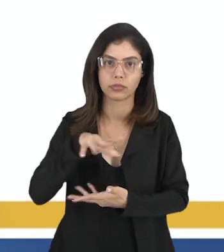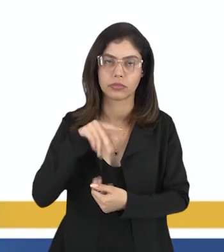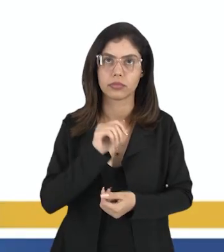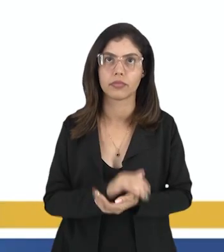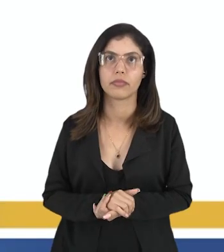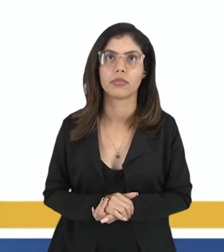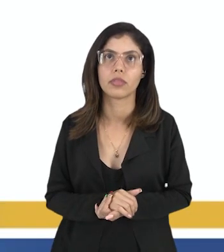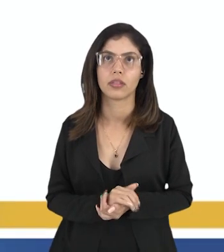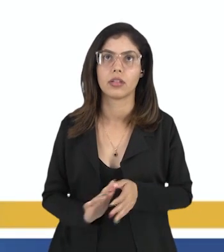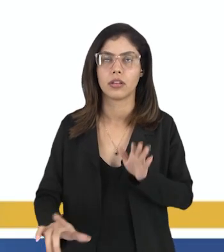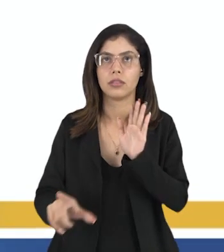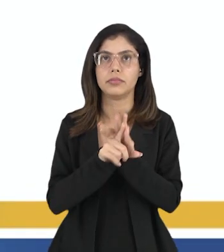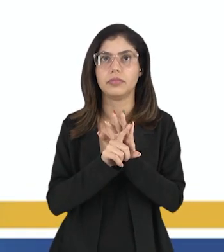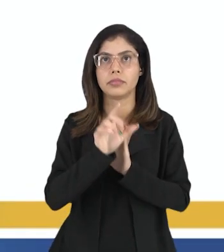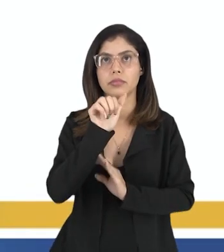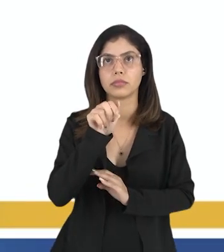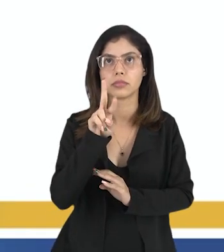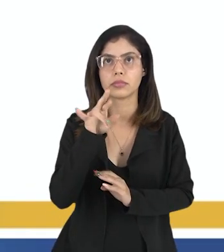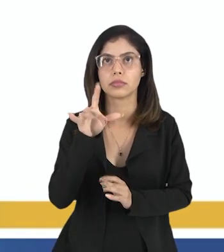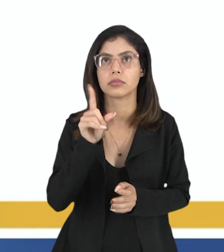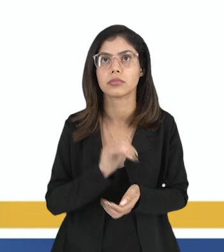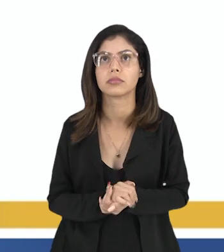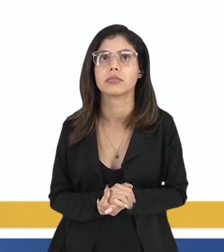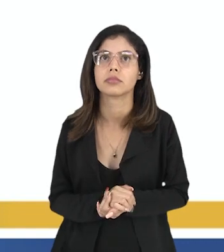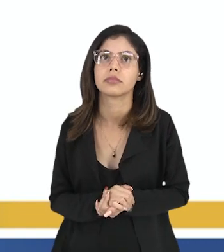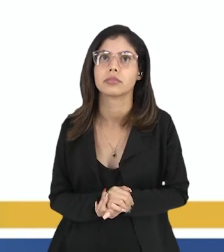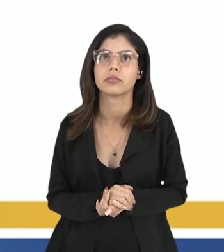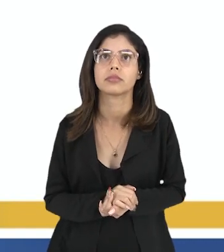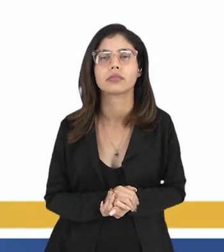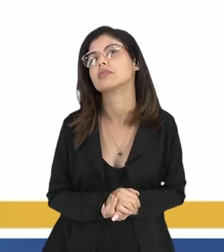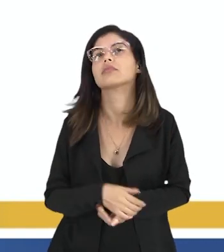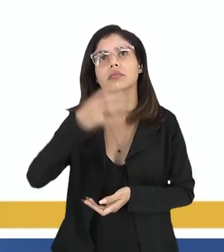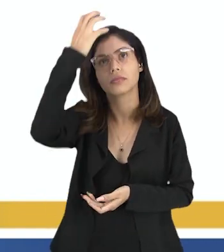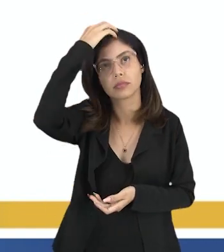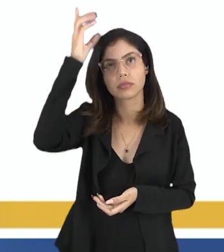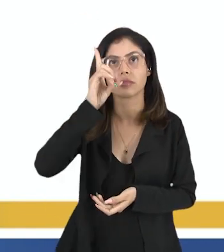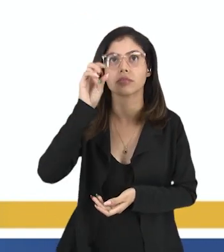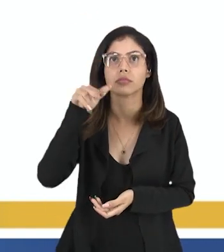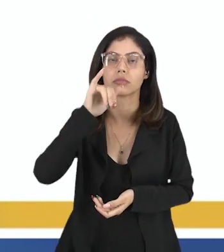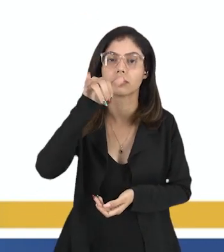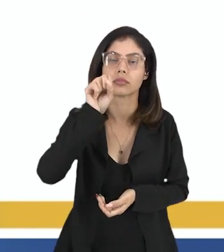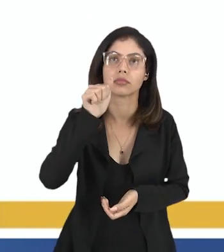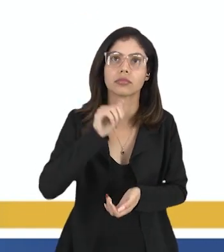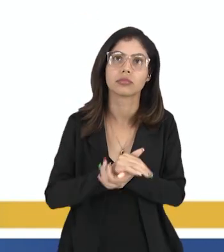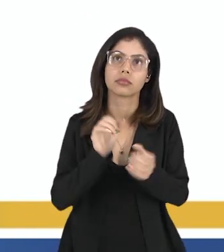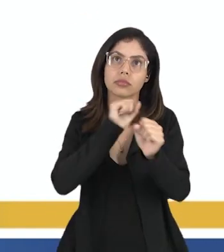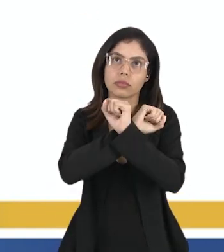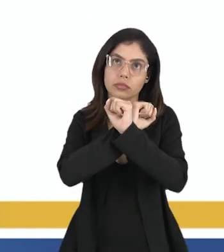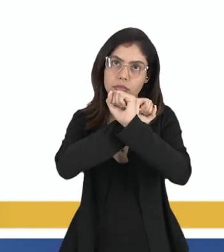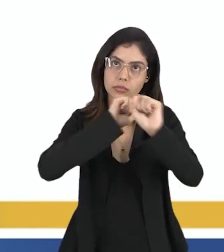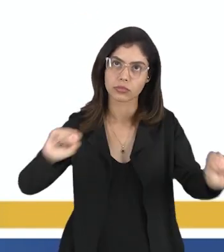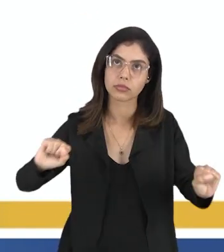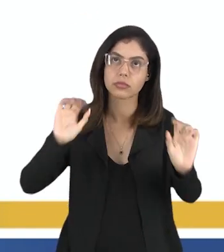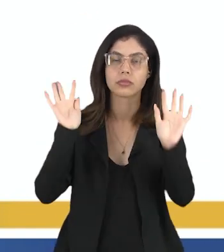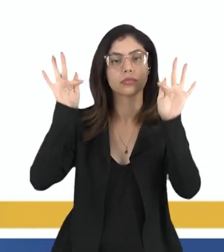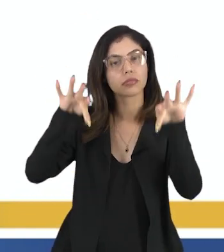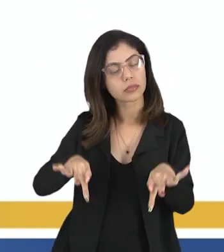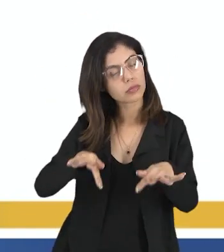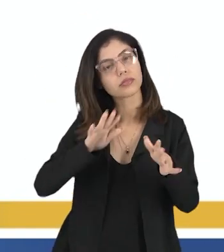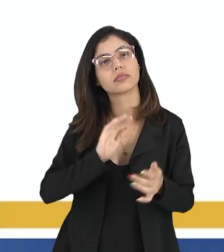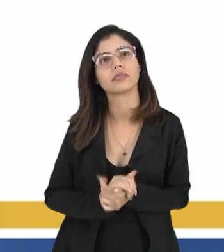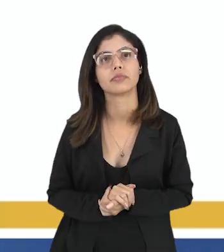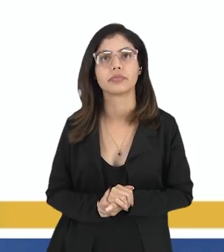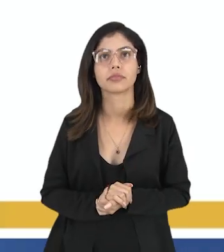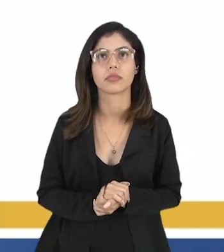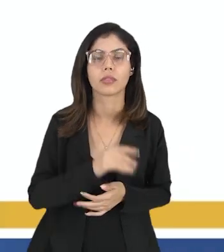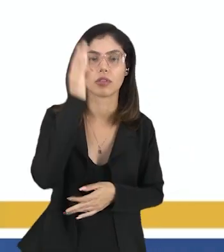E aí, então, a gente vem com a Lei Áurea, né, que vem aí sancionada pela Princesa Isabel, que vai, de fato, dar fim à